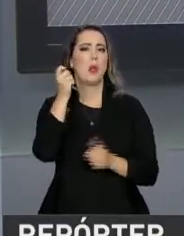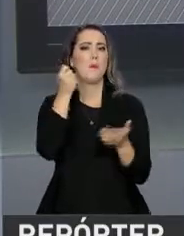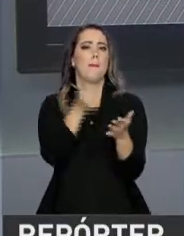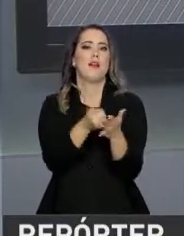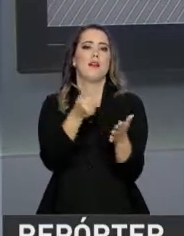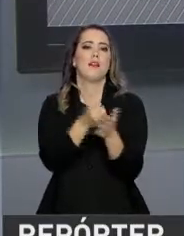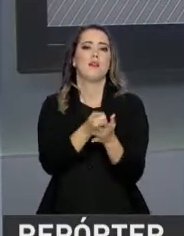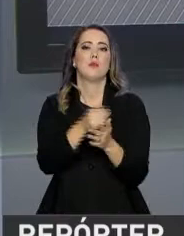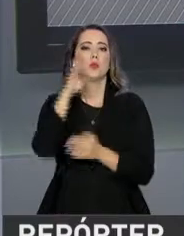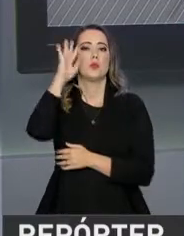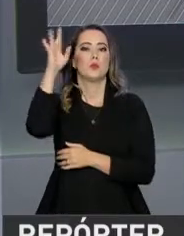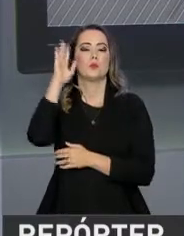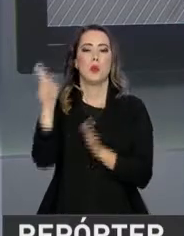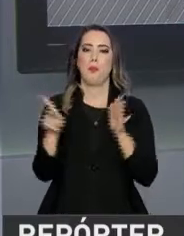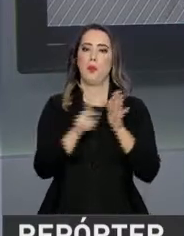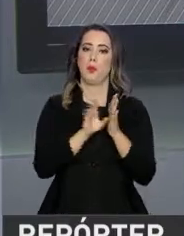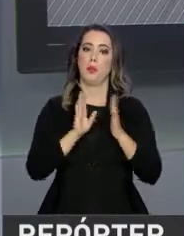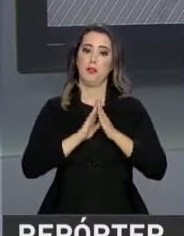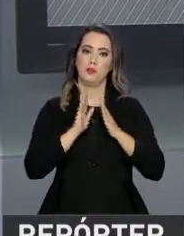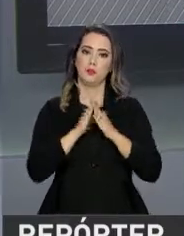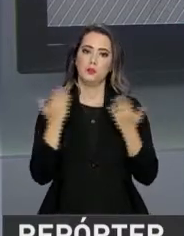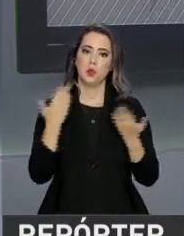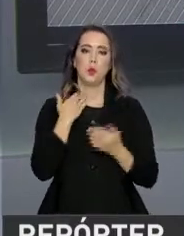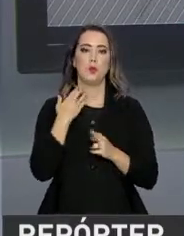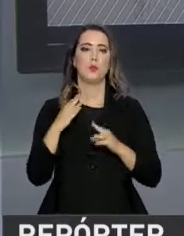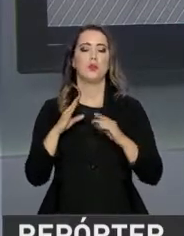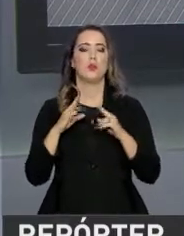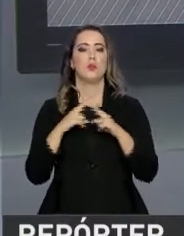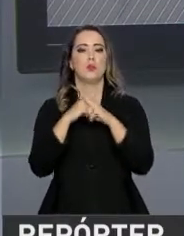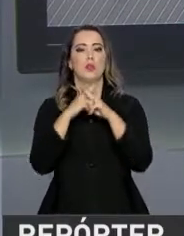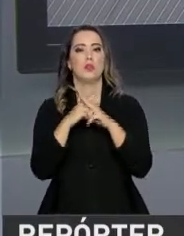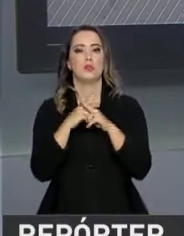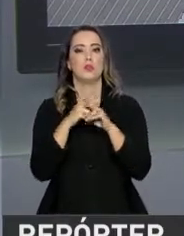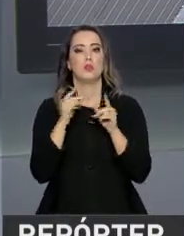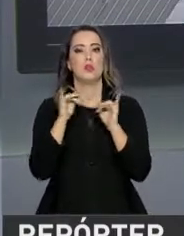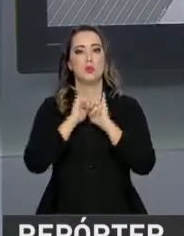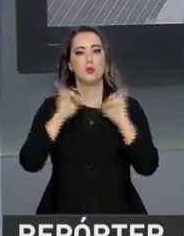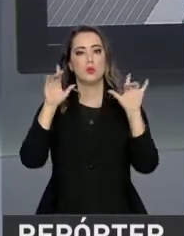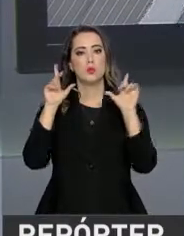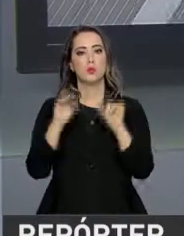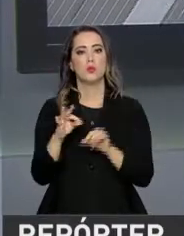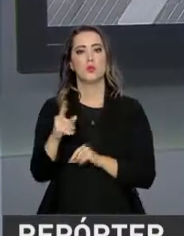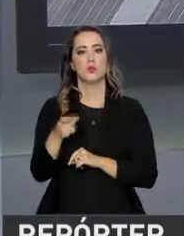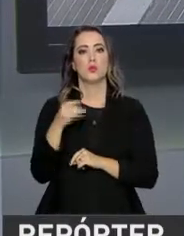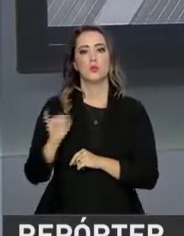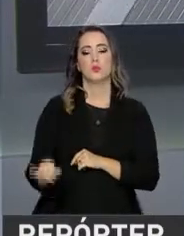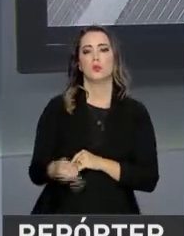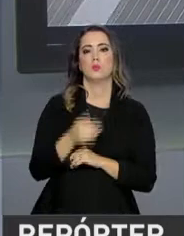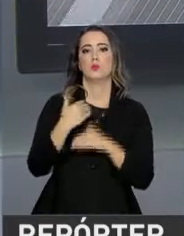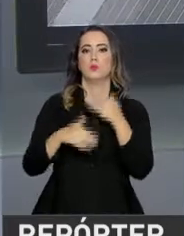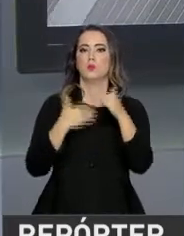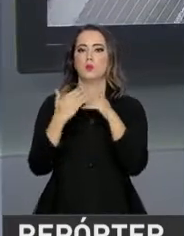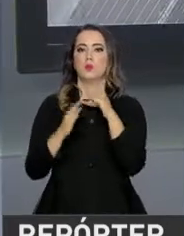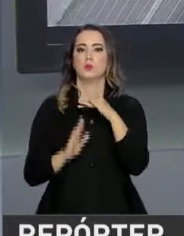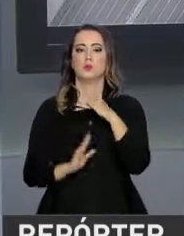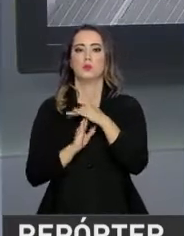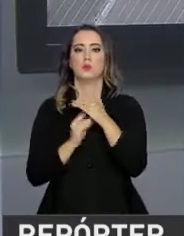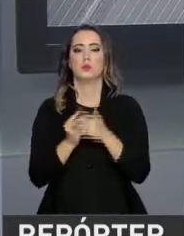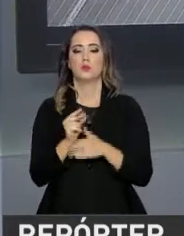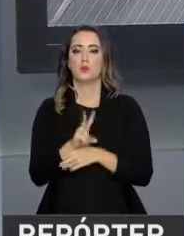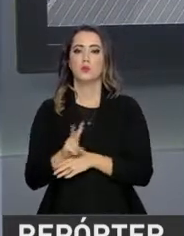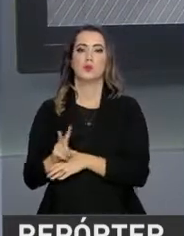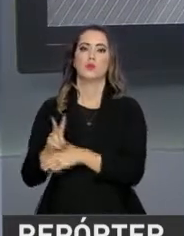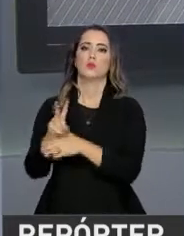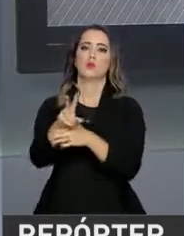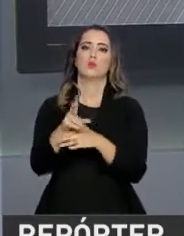no pagamento para quem sonha com a casa própria a caixa econômica federal anunciou a redução das taxas de juros e aumento no limite